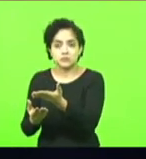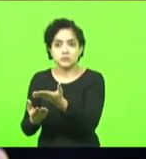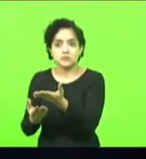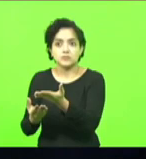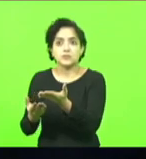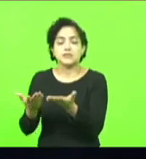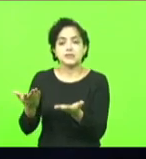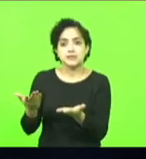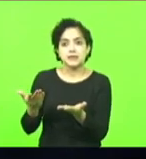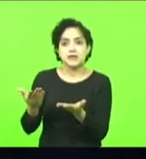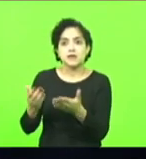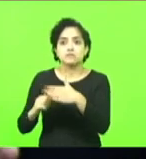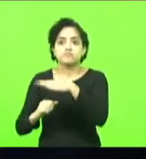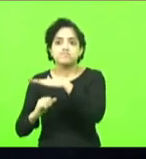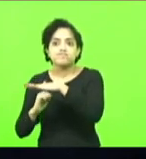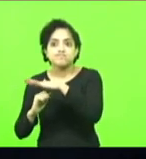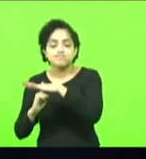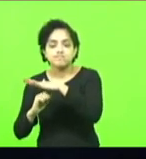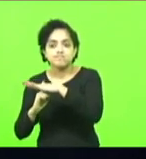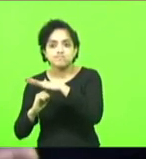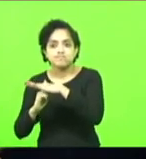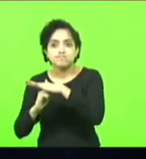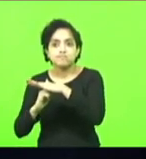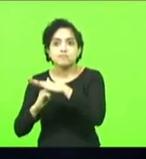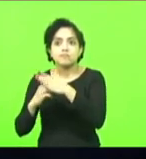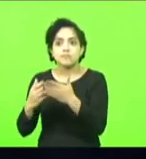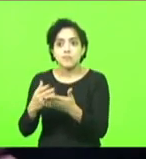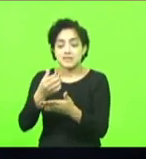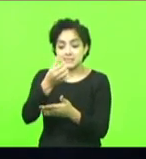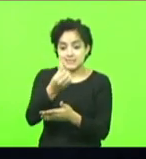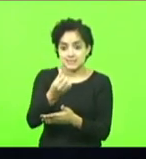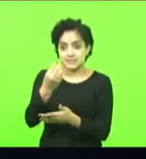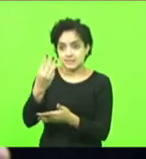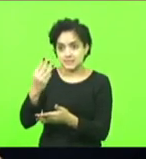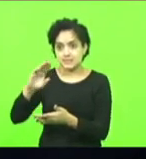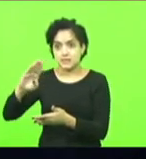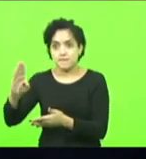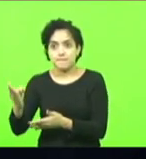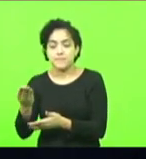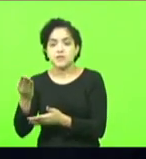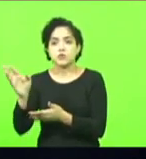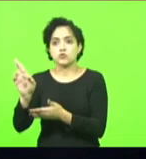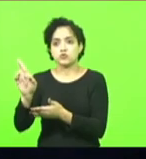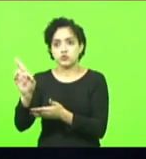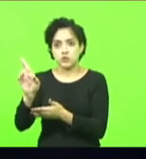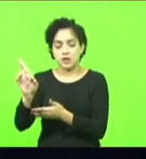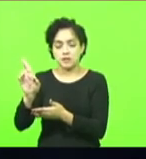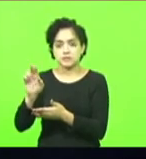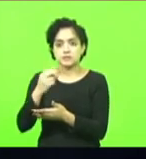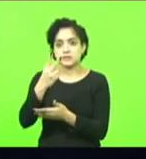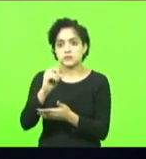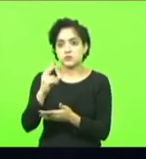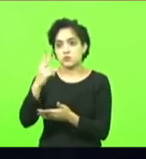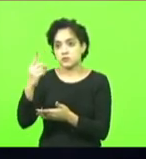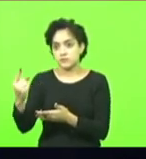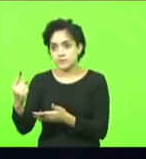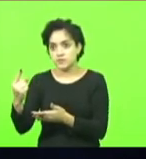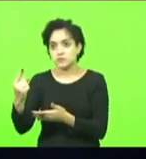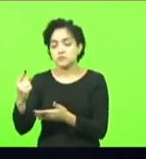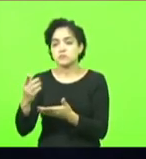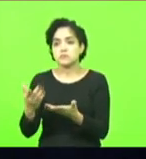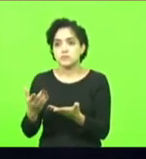ações na Bolsa de Valores 63 bilhões de reais em 2021, socializando